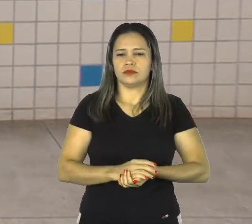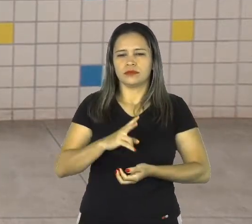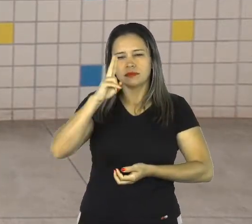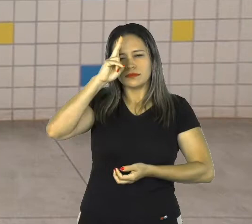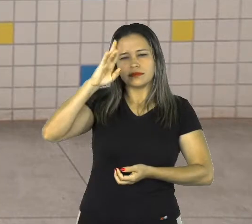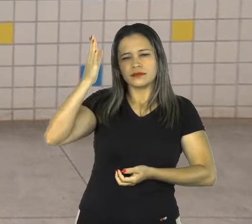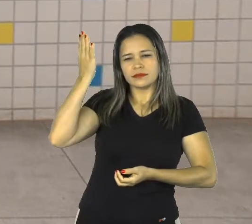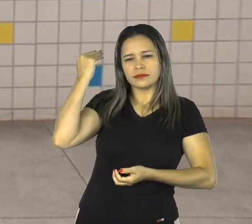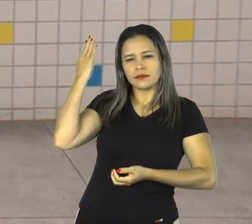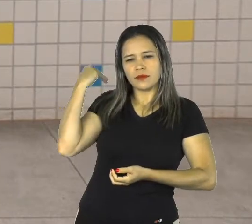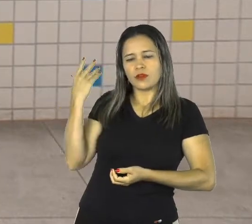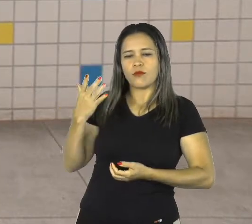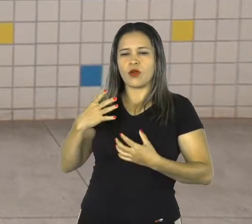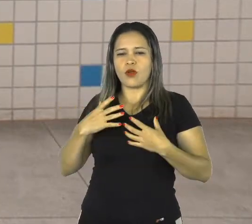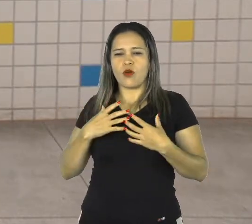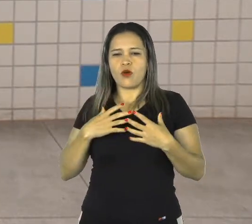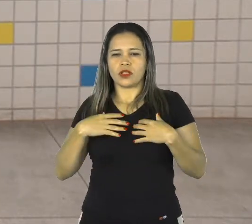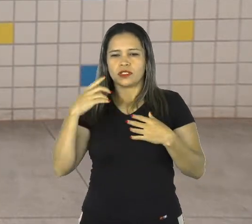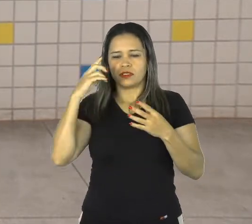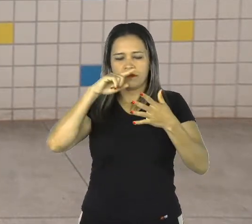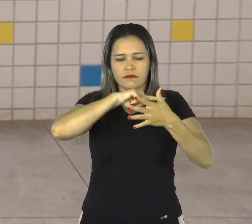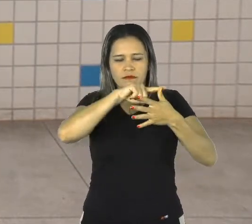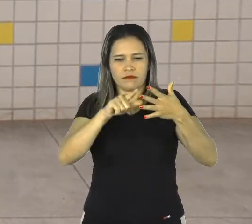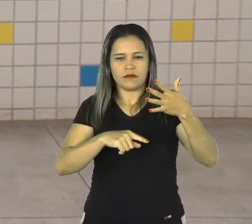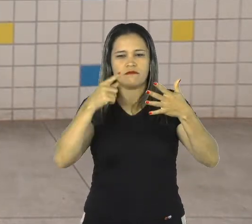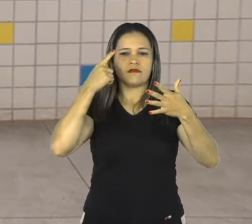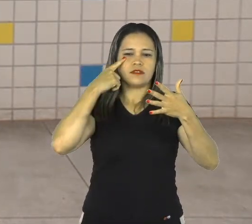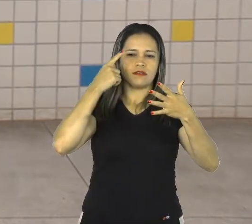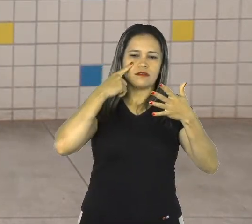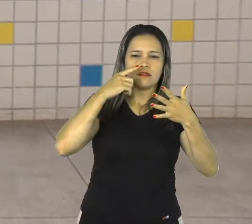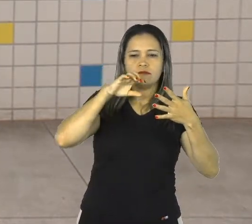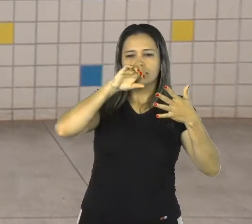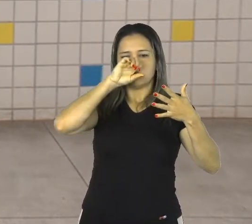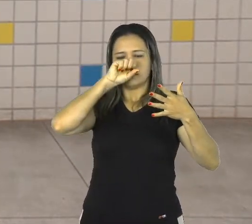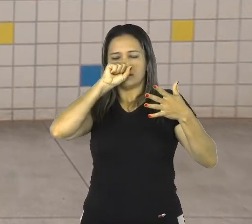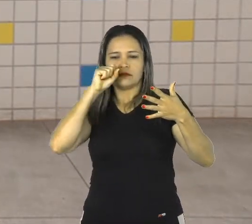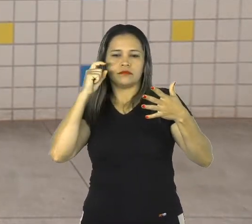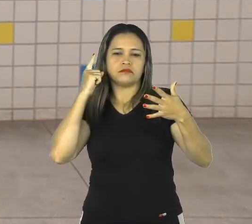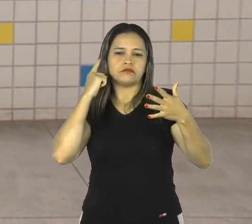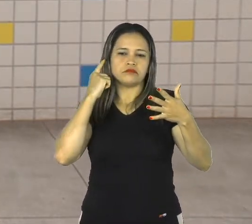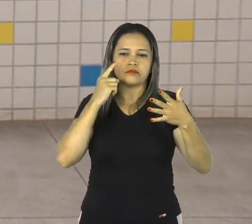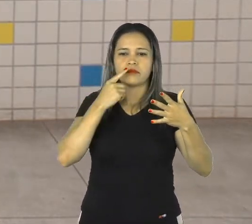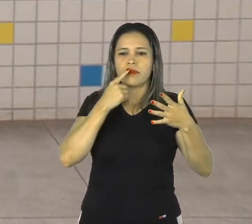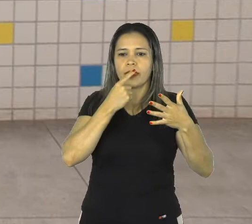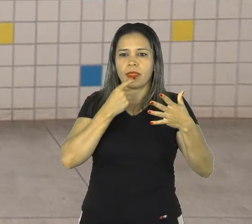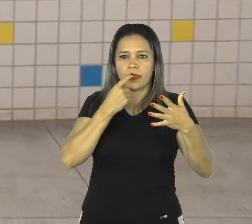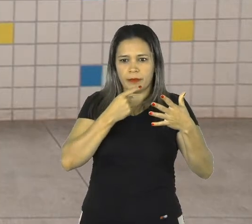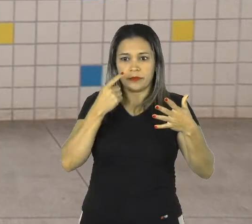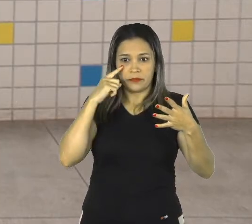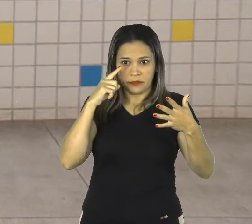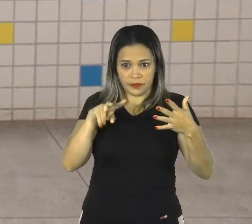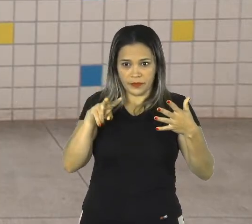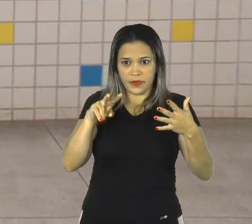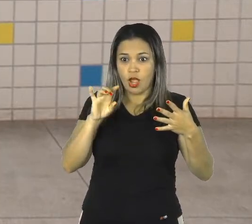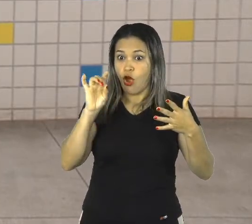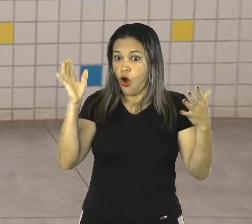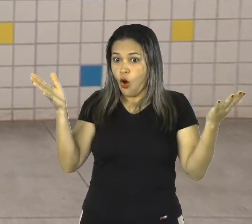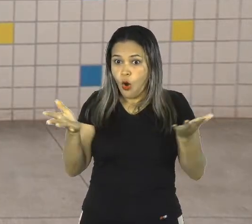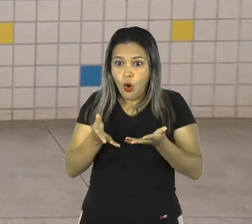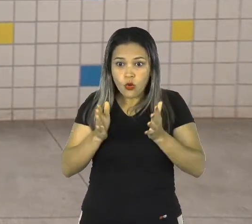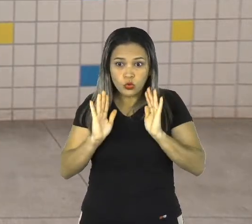os órgãos dos sentidos, a visão, o olfato, a audição e o paladar? Então hoje nós vamos ver apenas